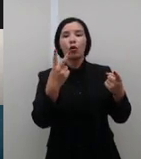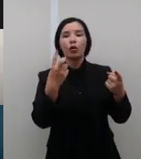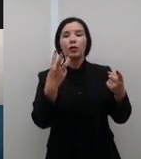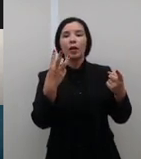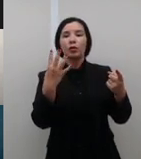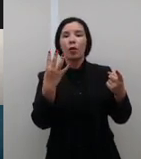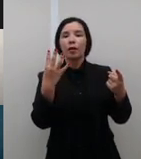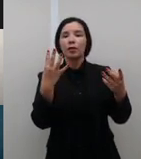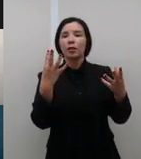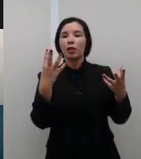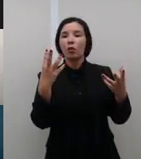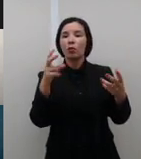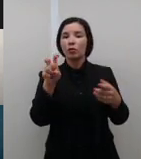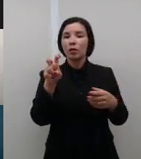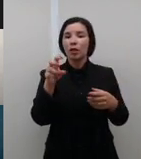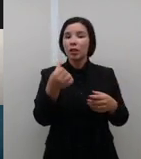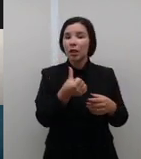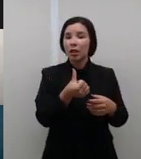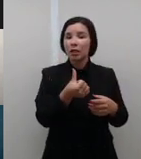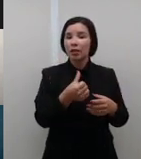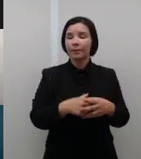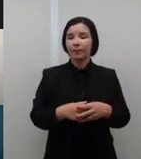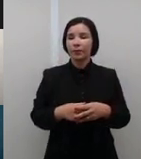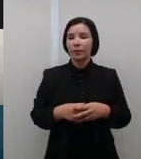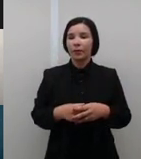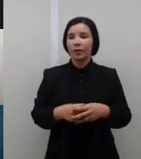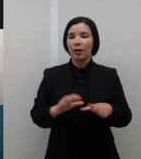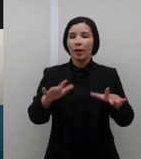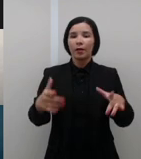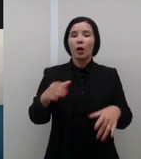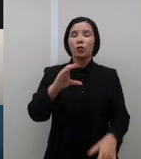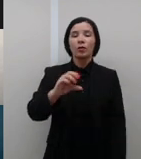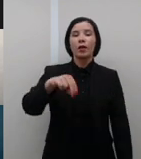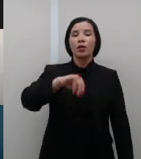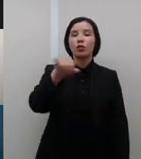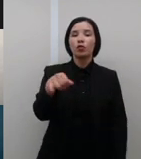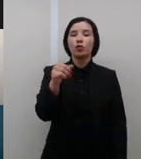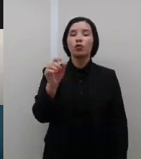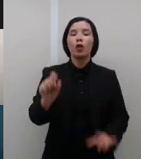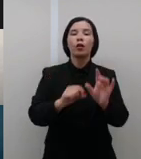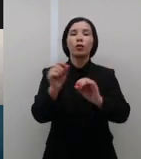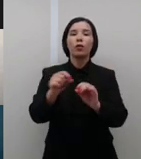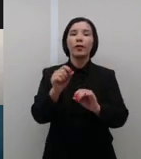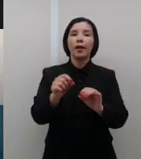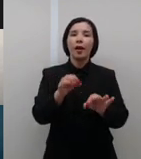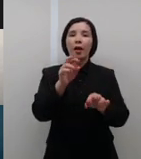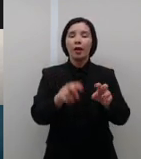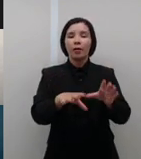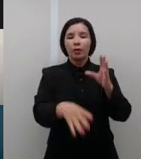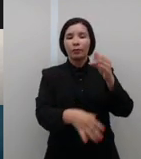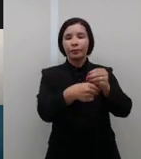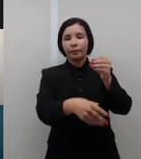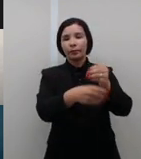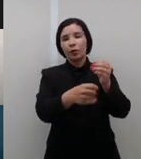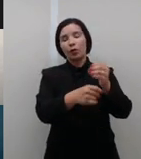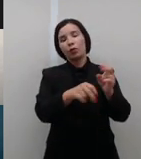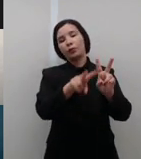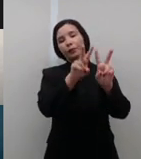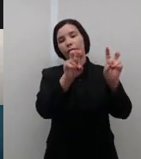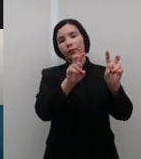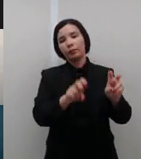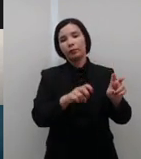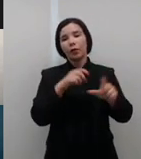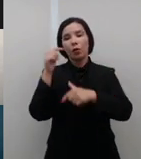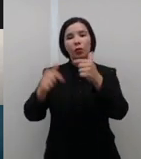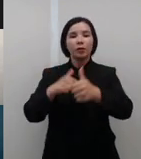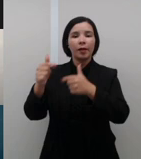1, 2, 3, 4, 5, 6 PCAs. O CNJ deliberou acerca das cumulações dos títulos, do cômputo da atividade notarial e